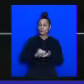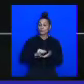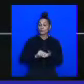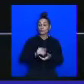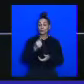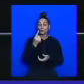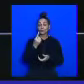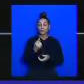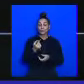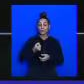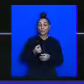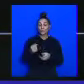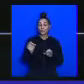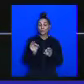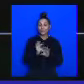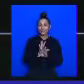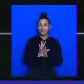Faltando apenas um número.